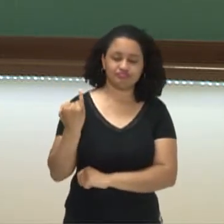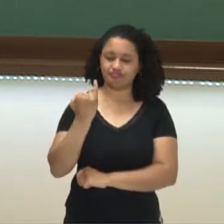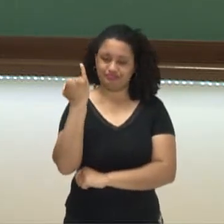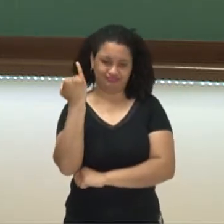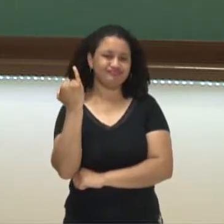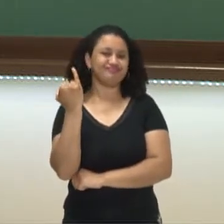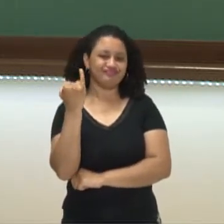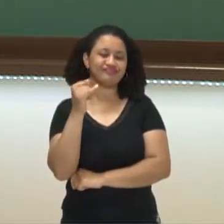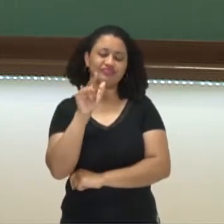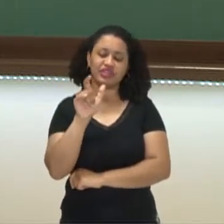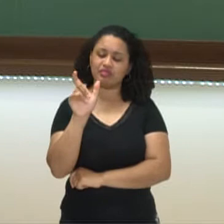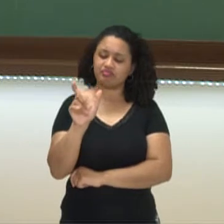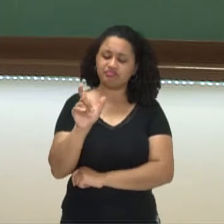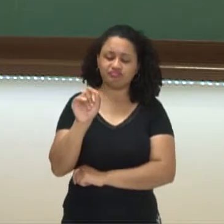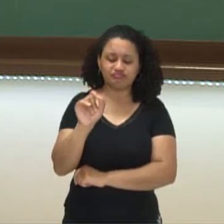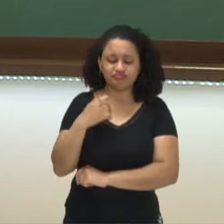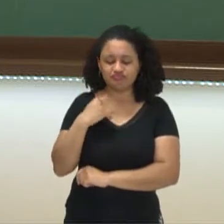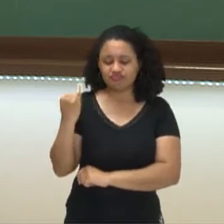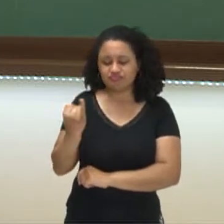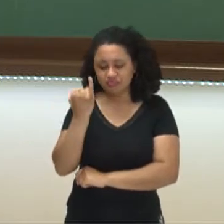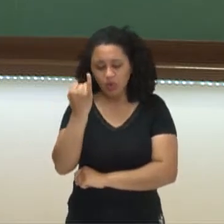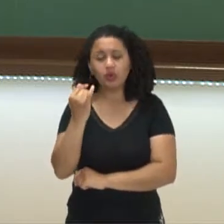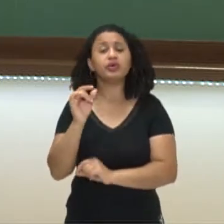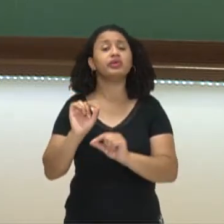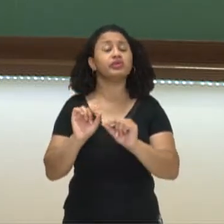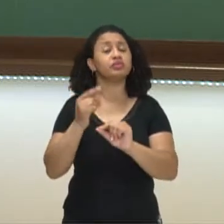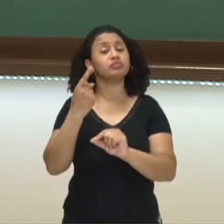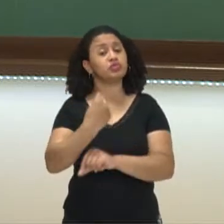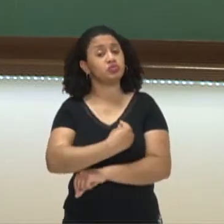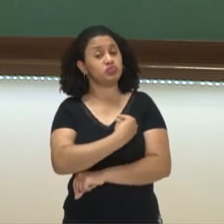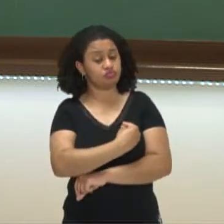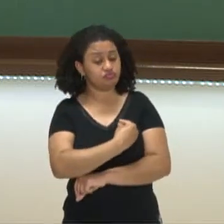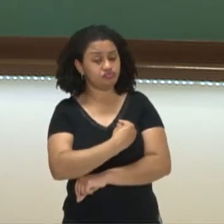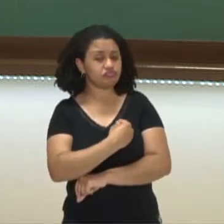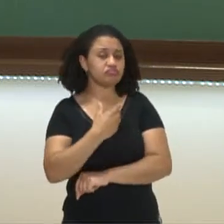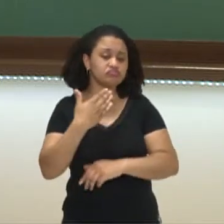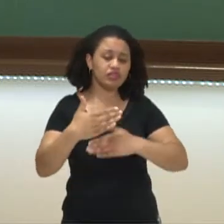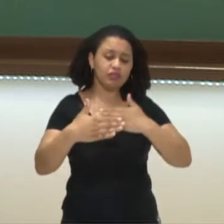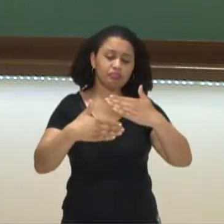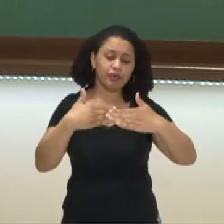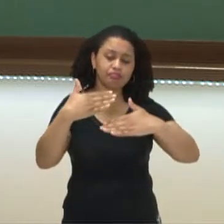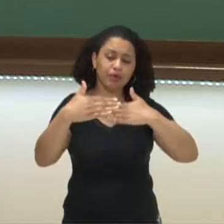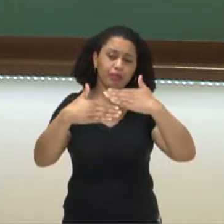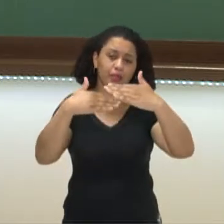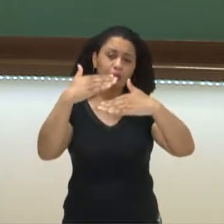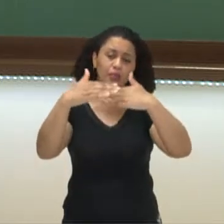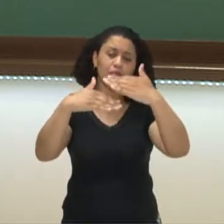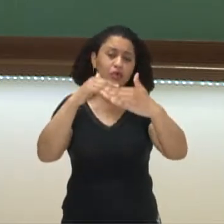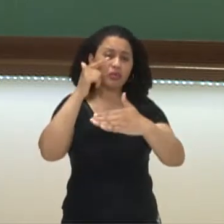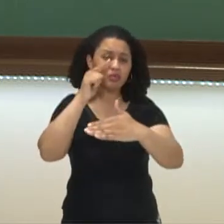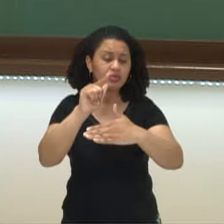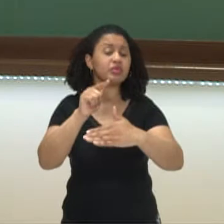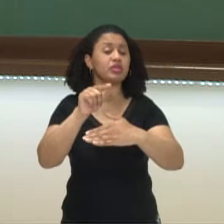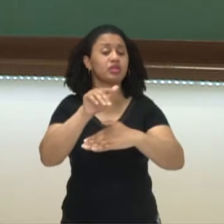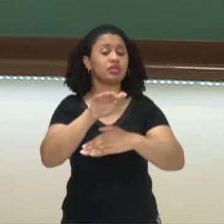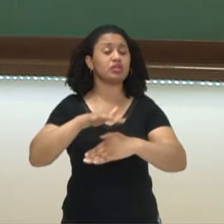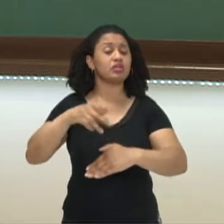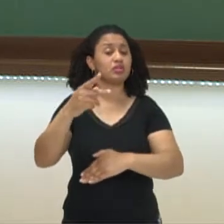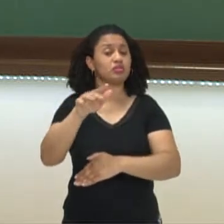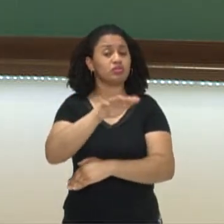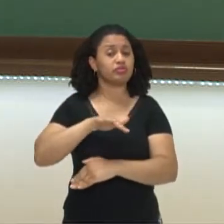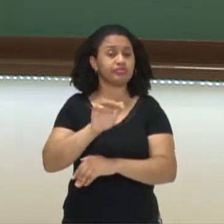fundamental. Essa é uma palavra, uma das palavras-chave para a sua vida, para cada vez subir mais degraus na sua